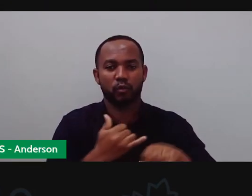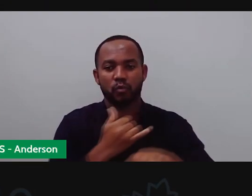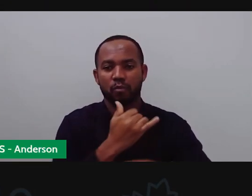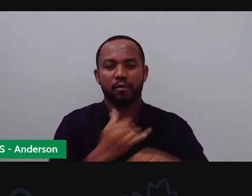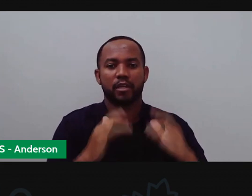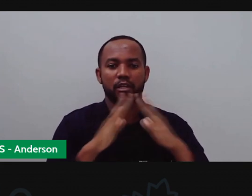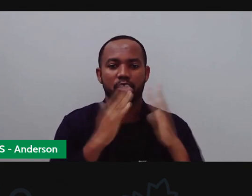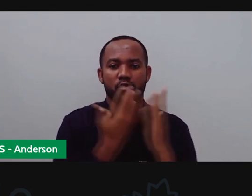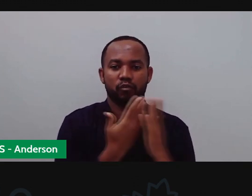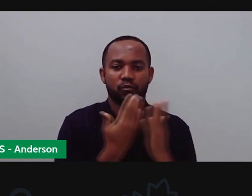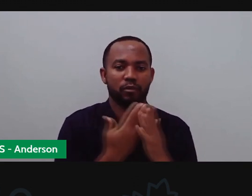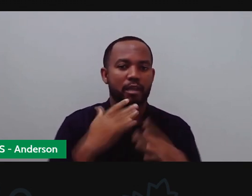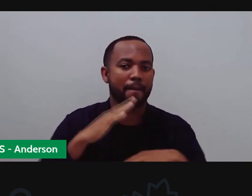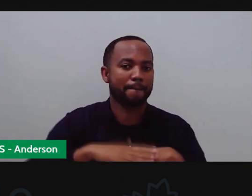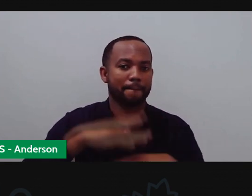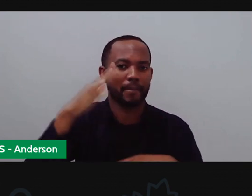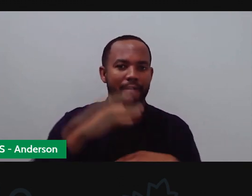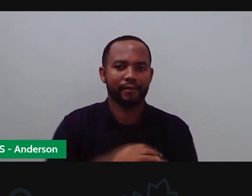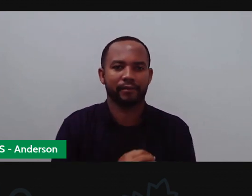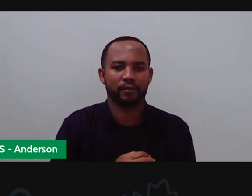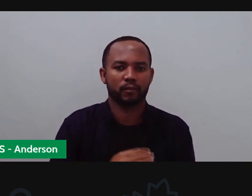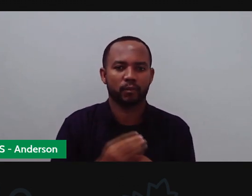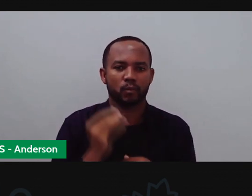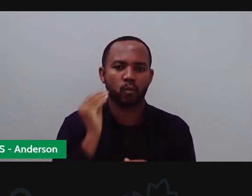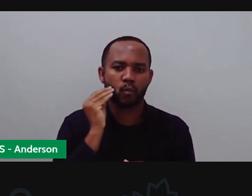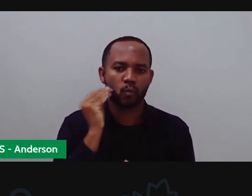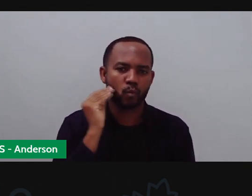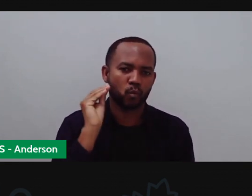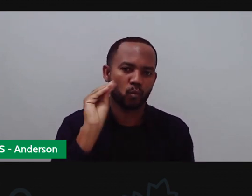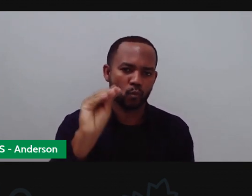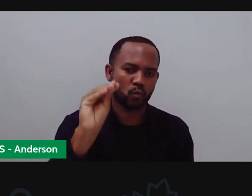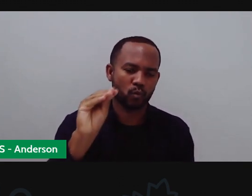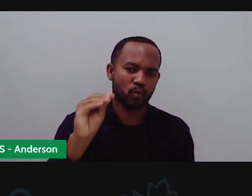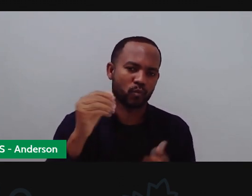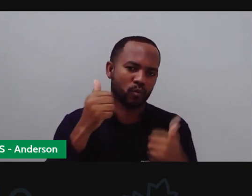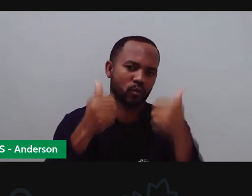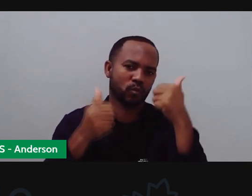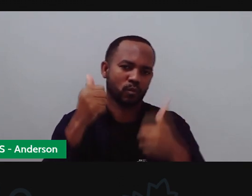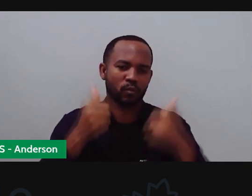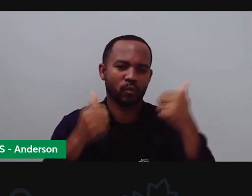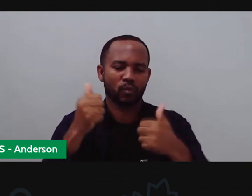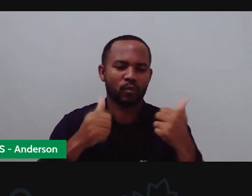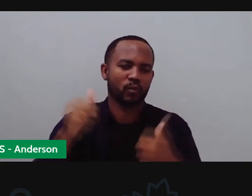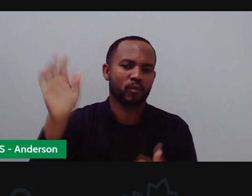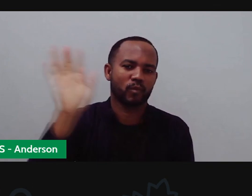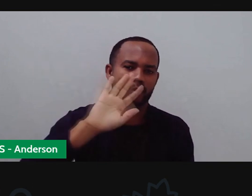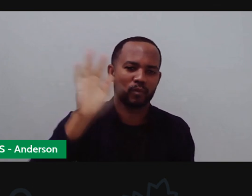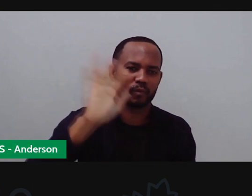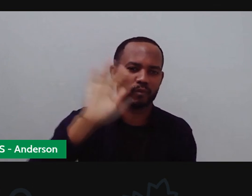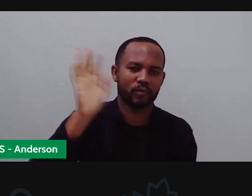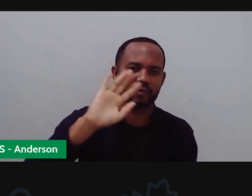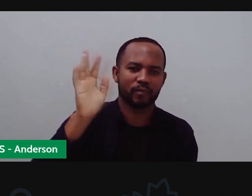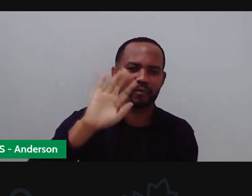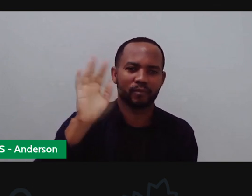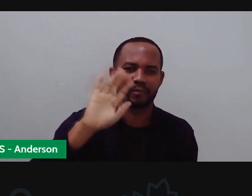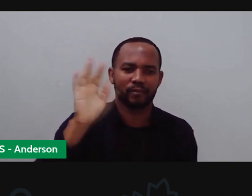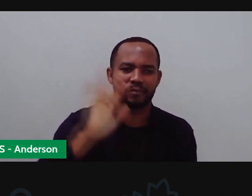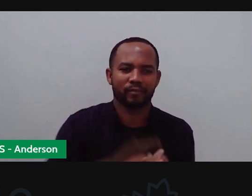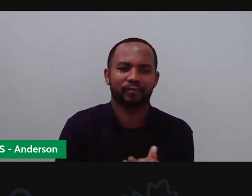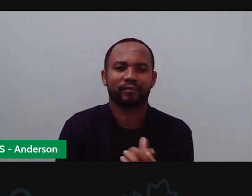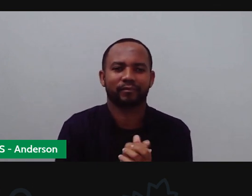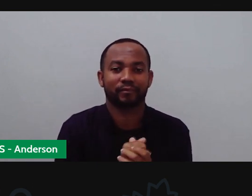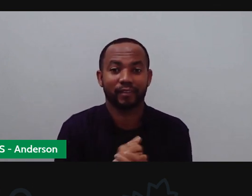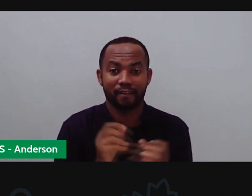Estudarem ainda mais, tá? Um beijo de Pro Maria, um beijo de Anderson para vocês e façam a